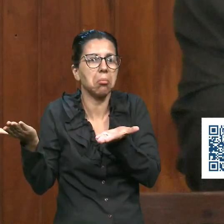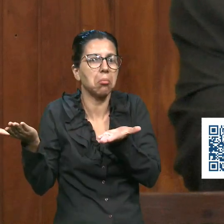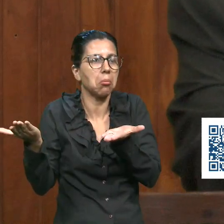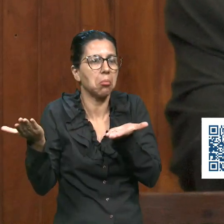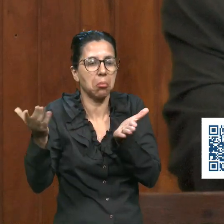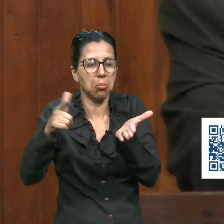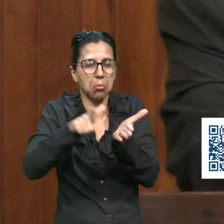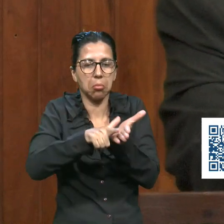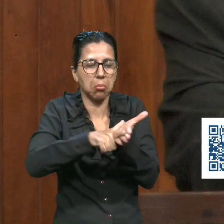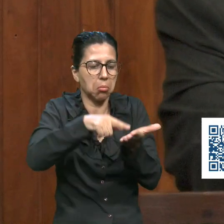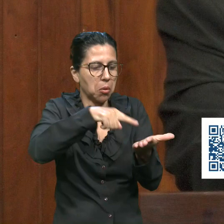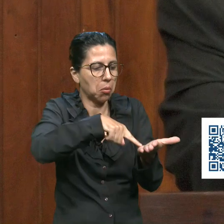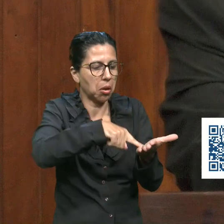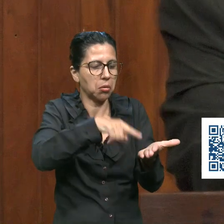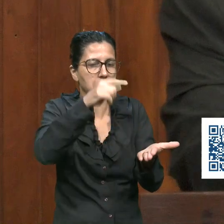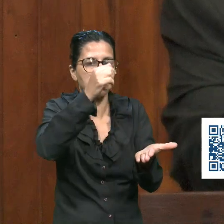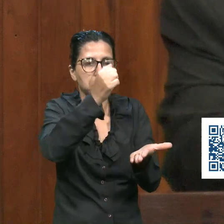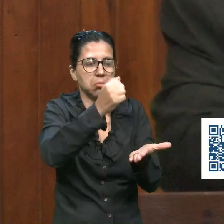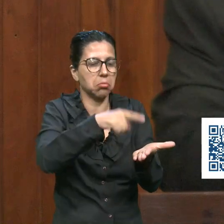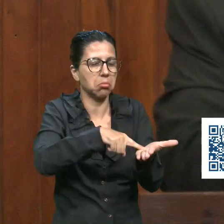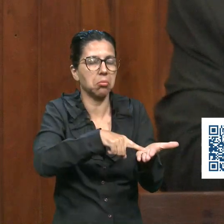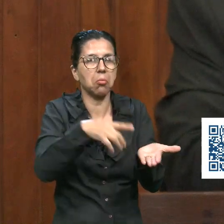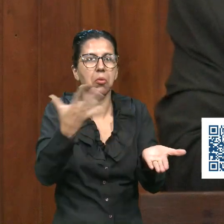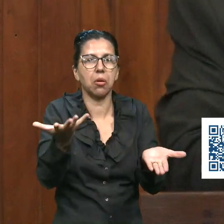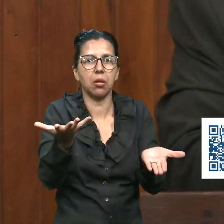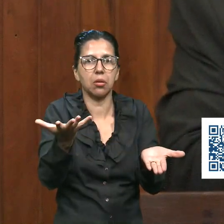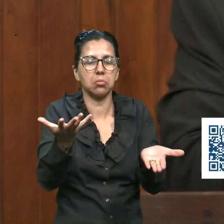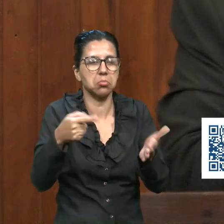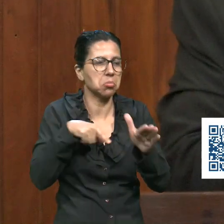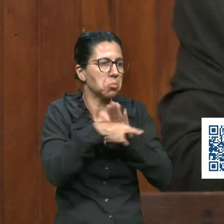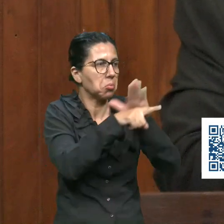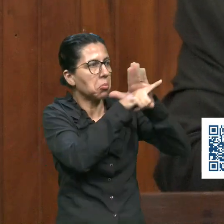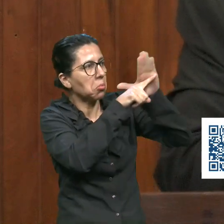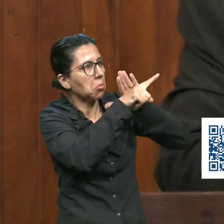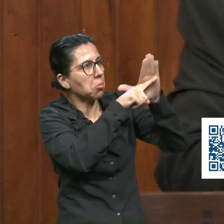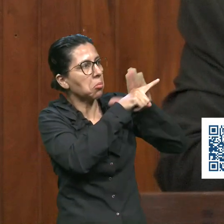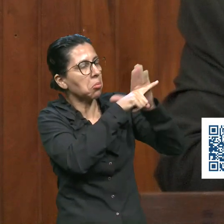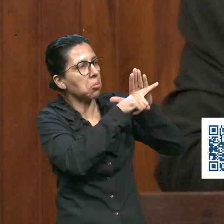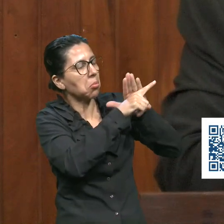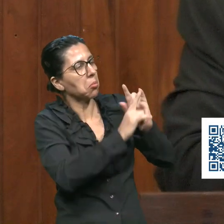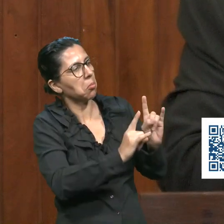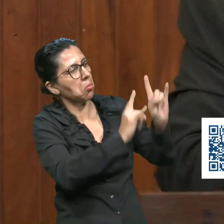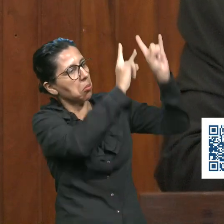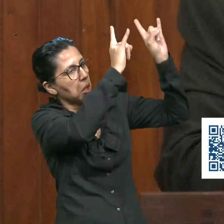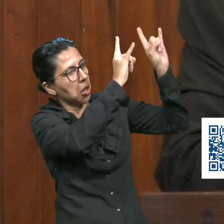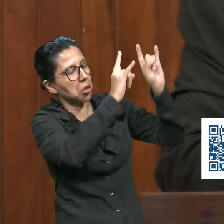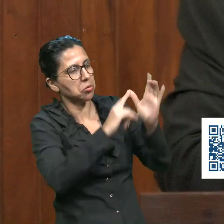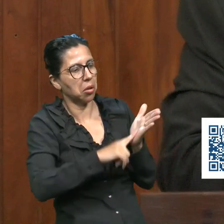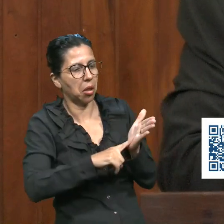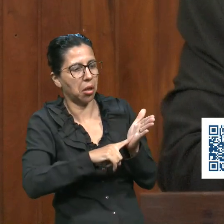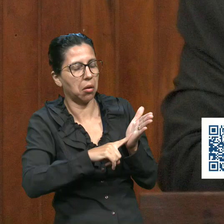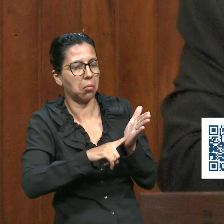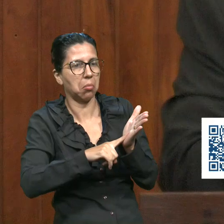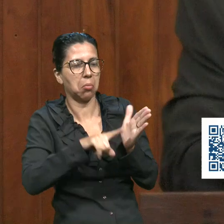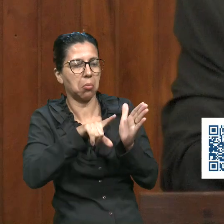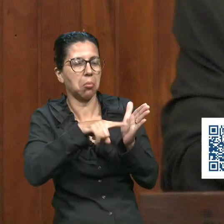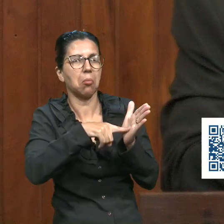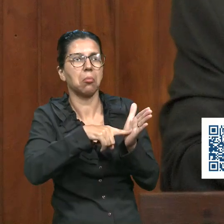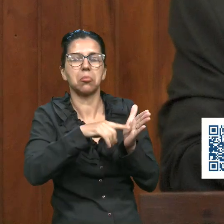desse cadastro social, o que vai ser feito desse cadastro social. O laudo, ninguém tem acesso, é um mistério, ninguém tem acesso ao